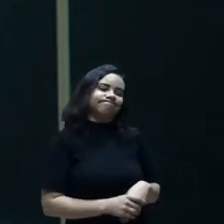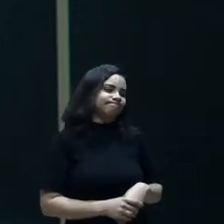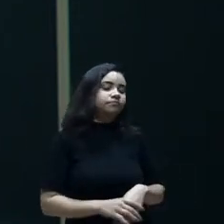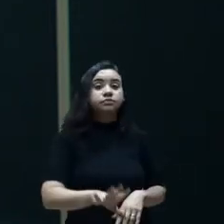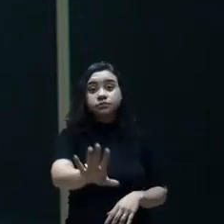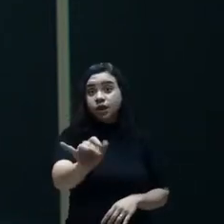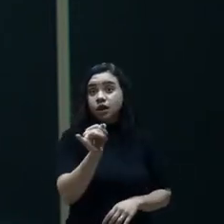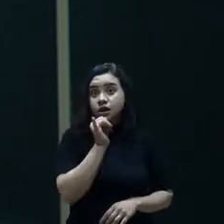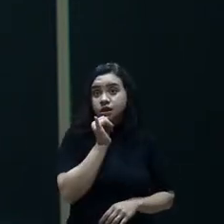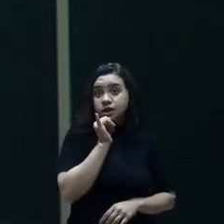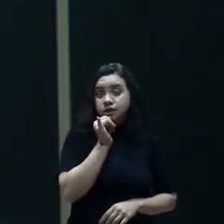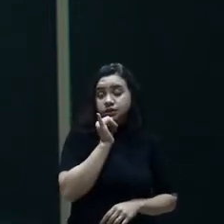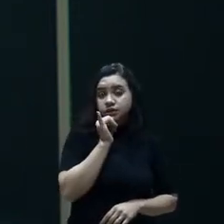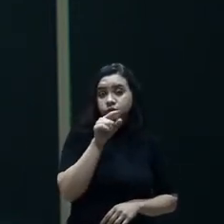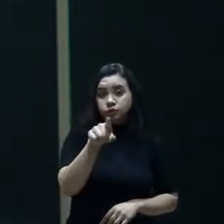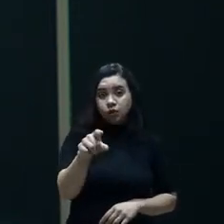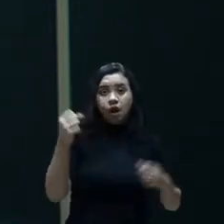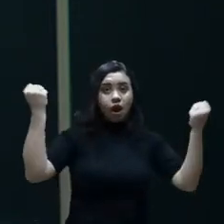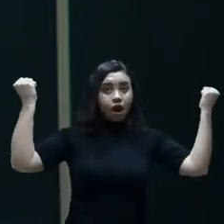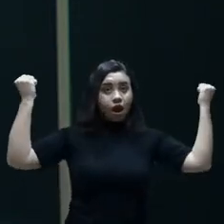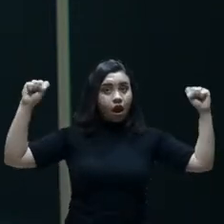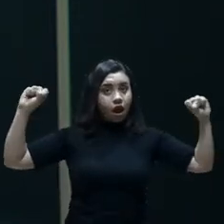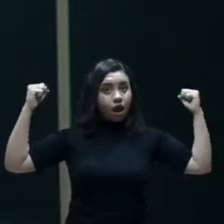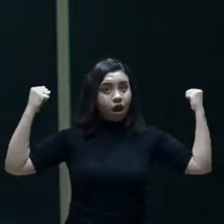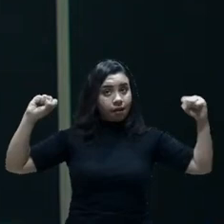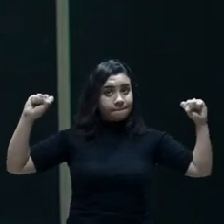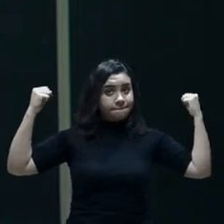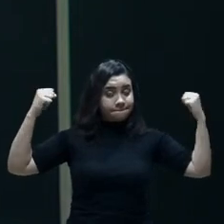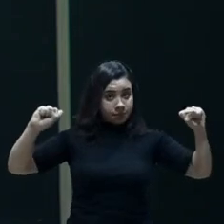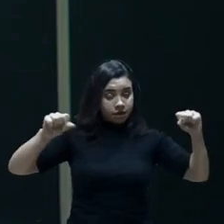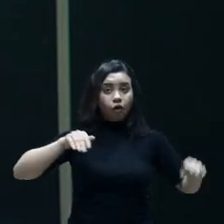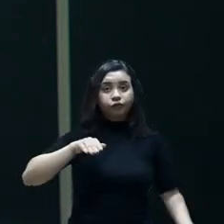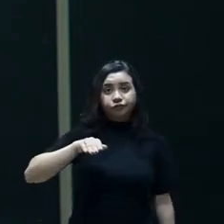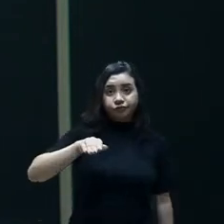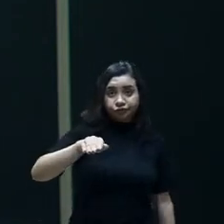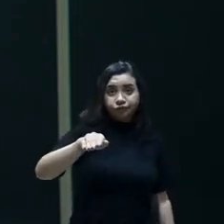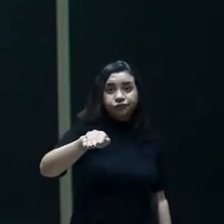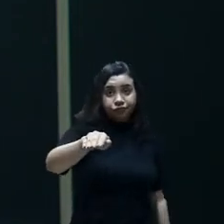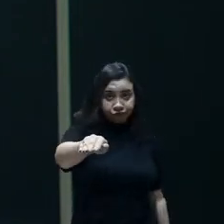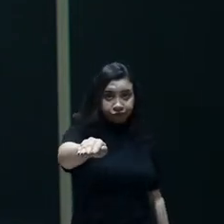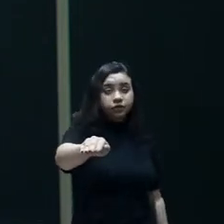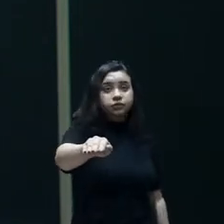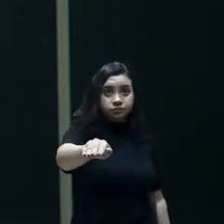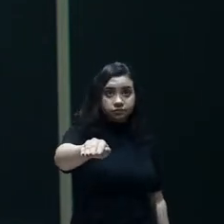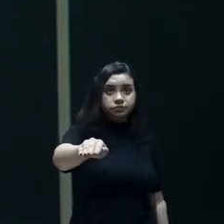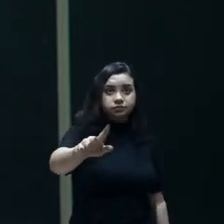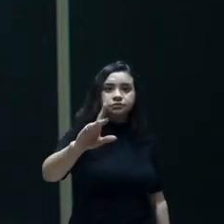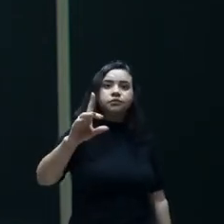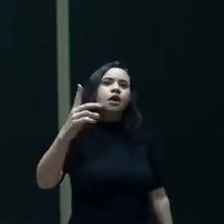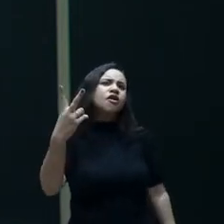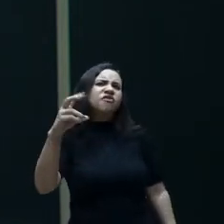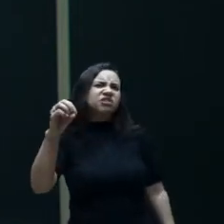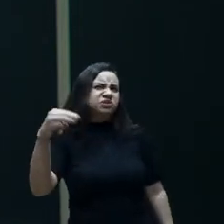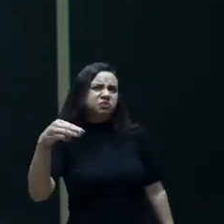Você leva 20 minutos para ir, 10 para se trocar, uma hora para fazer tudo que você tem que fazer, uma